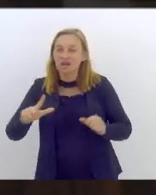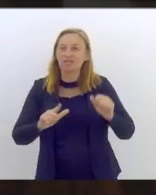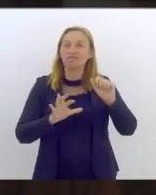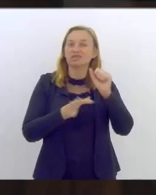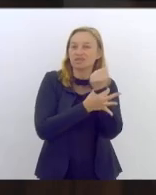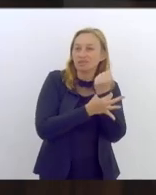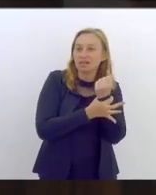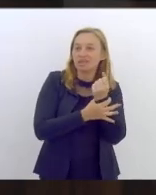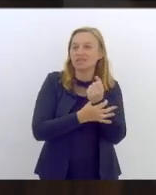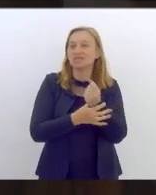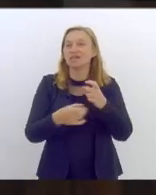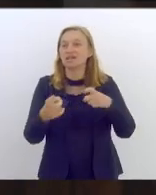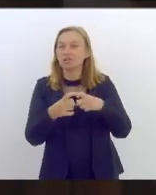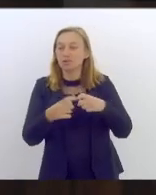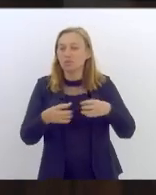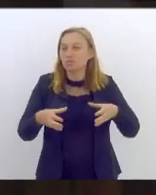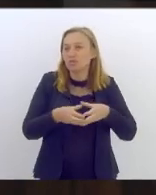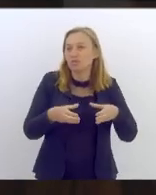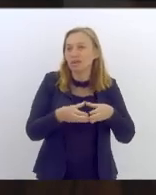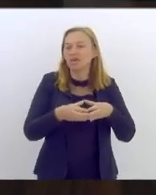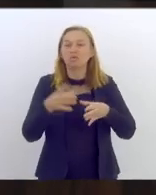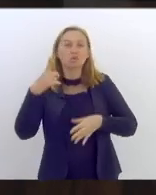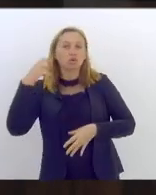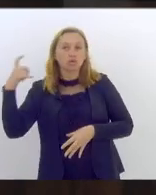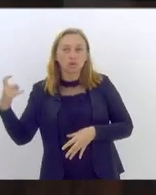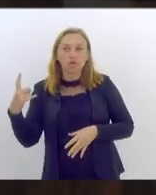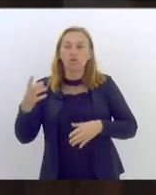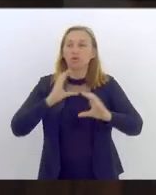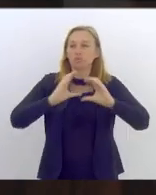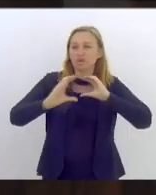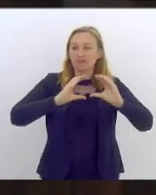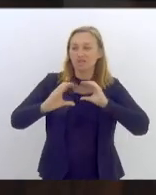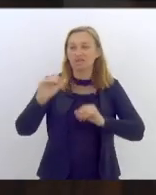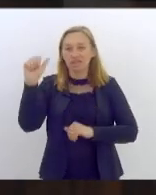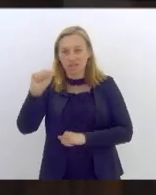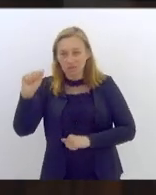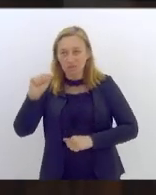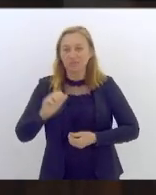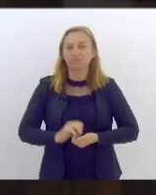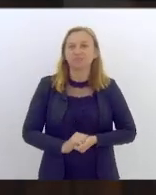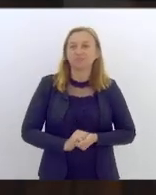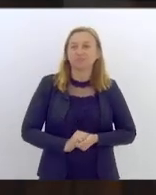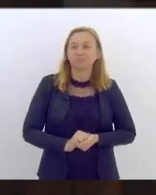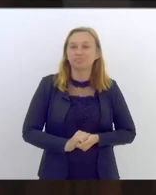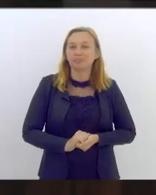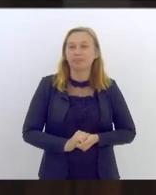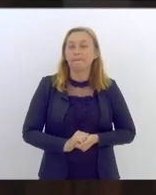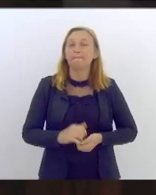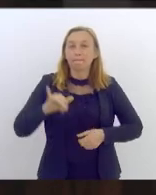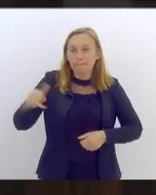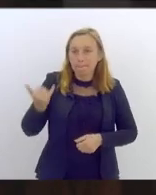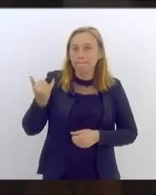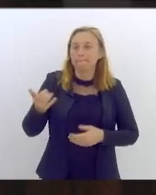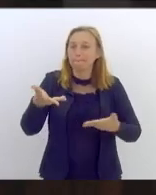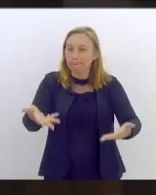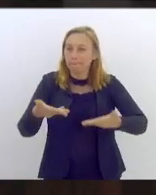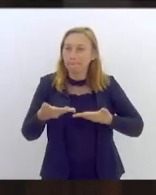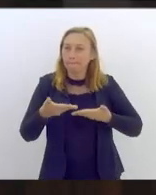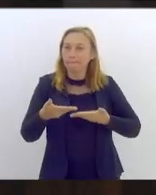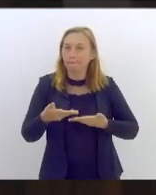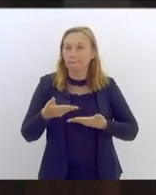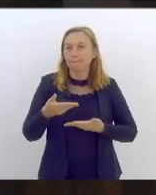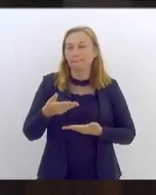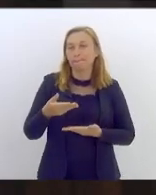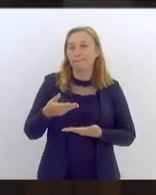médico som comunicação e assessores E aproveito para convidá-los para um